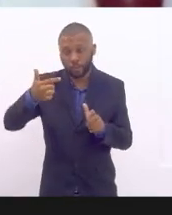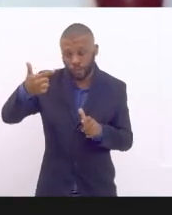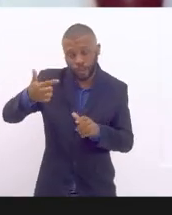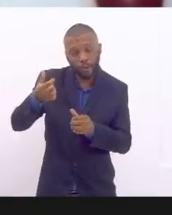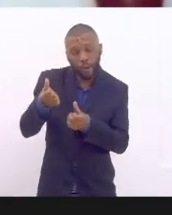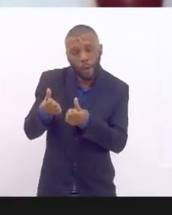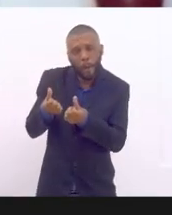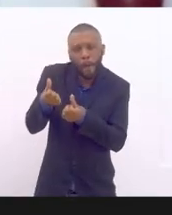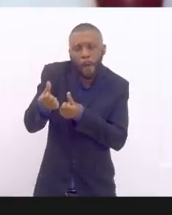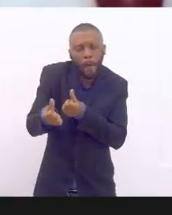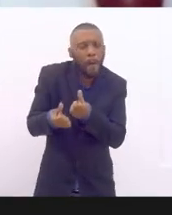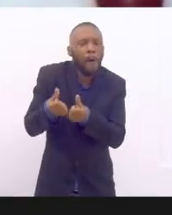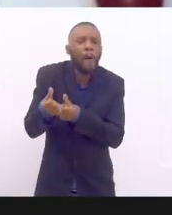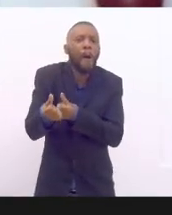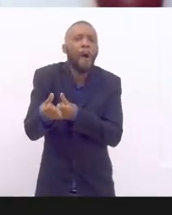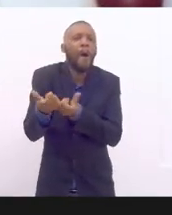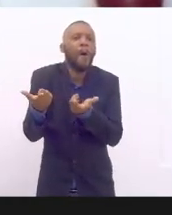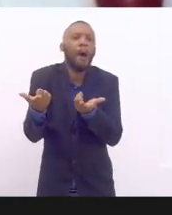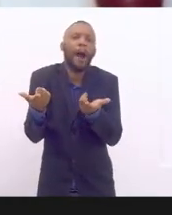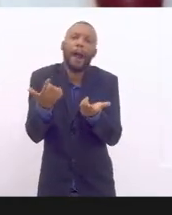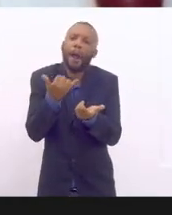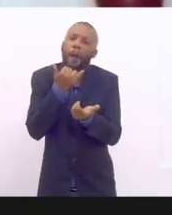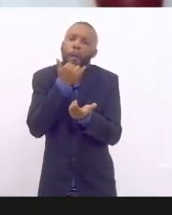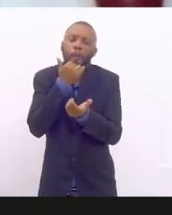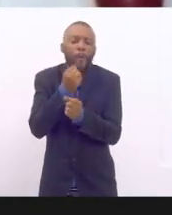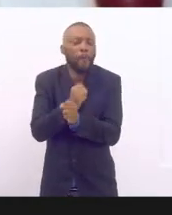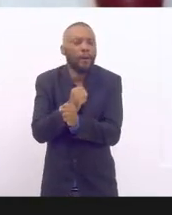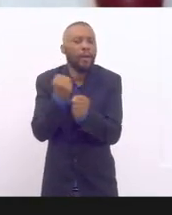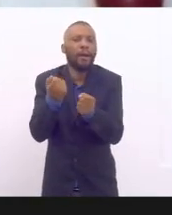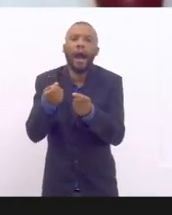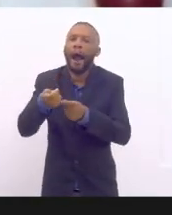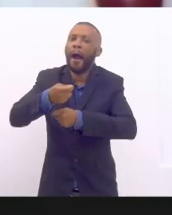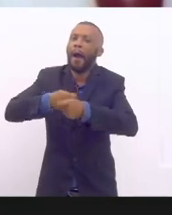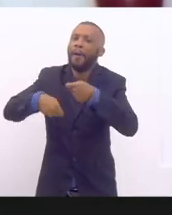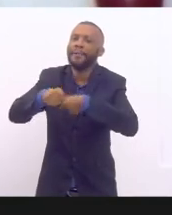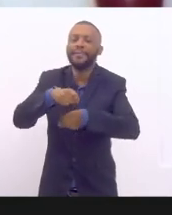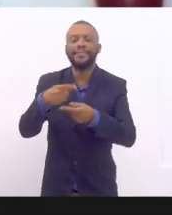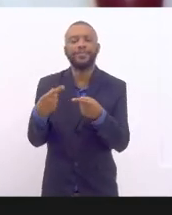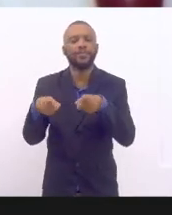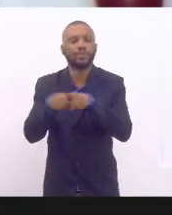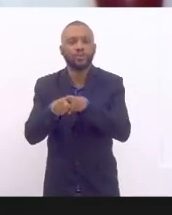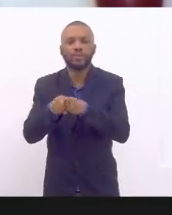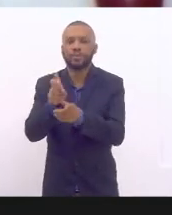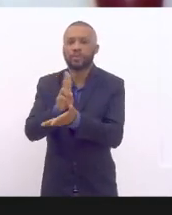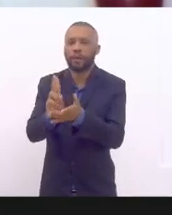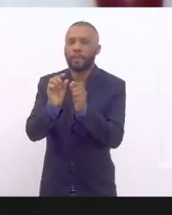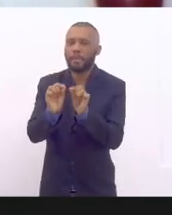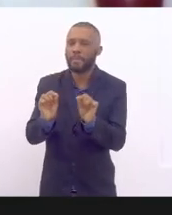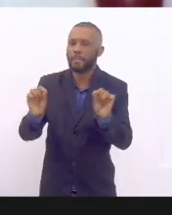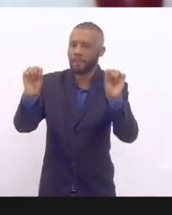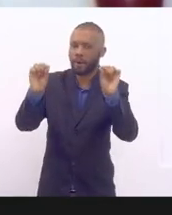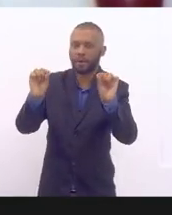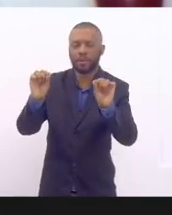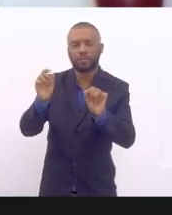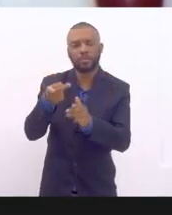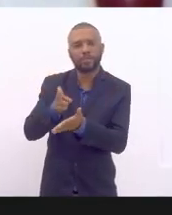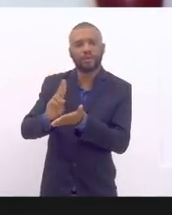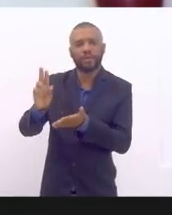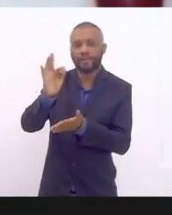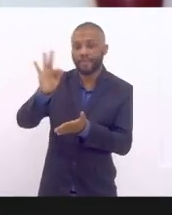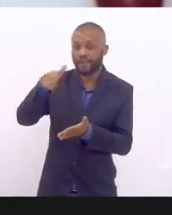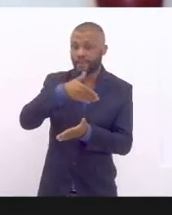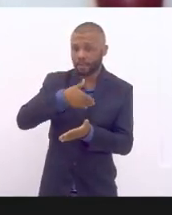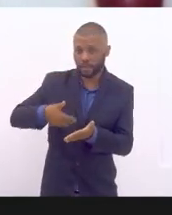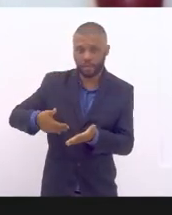semestre O que é praticamente inadministrável no conjunto das nossas universidades federais é